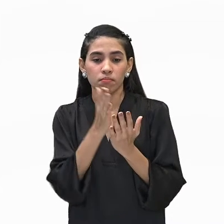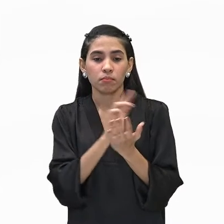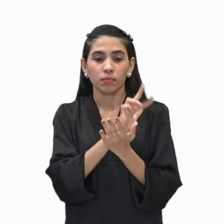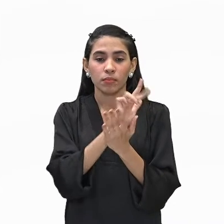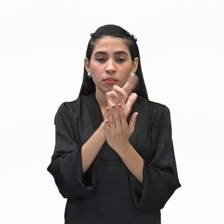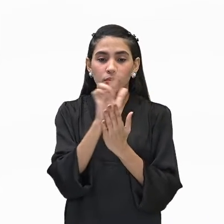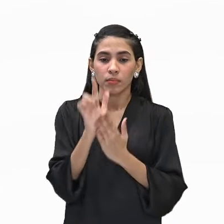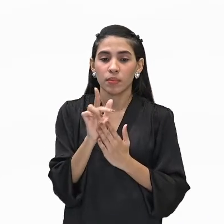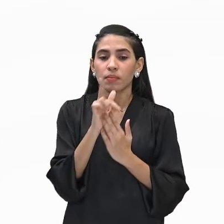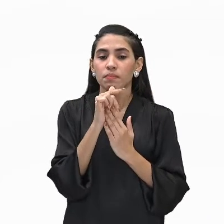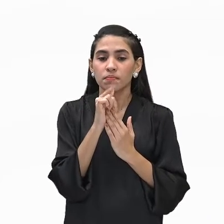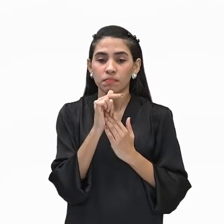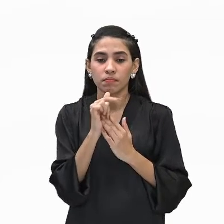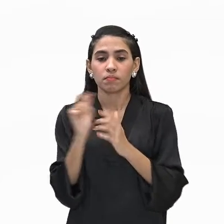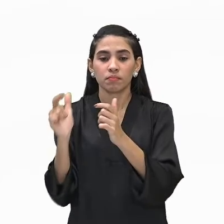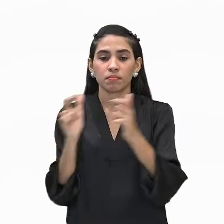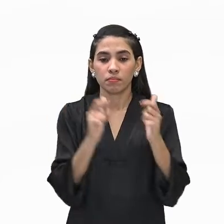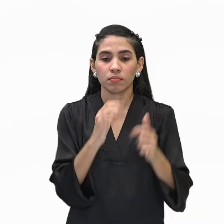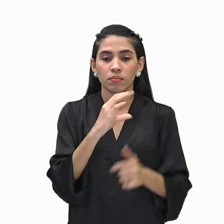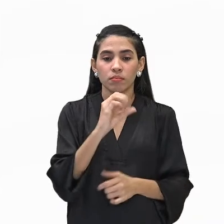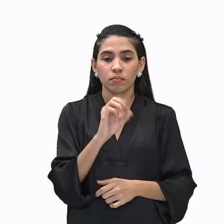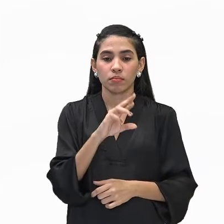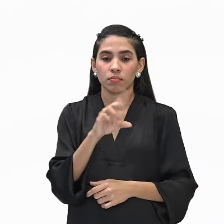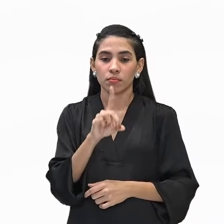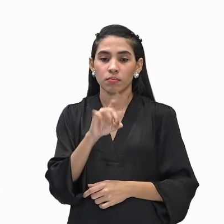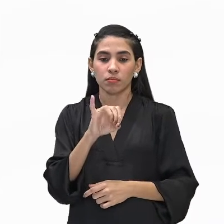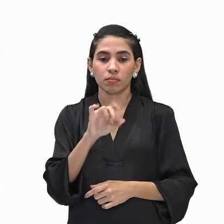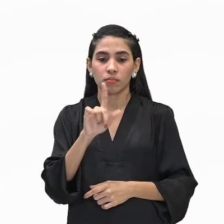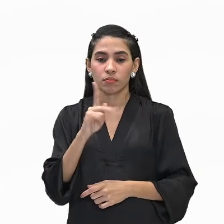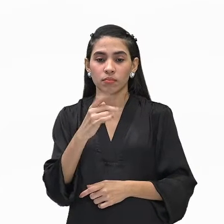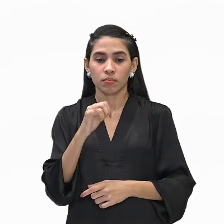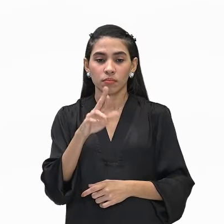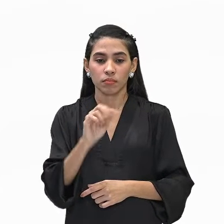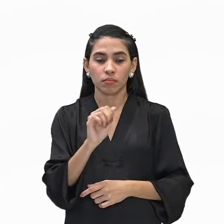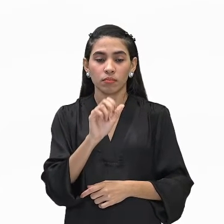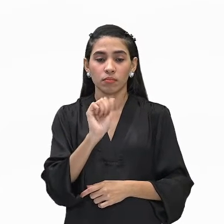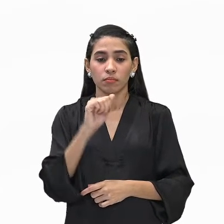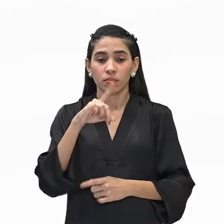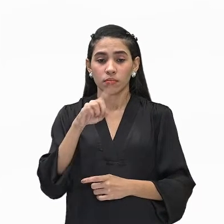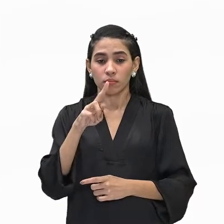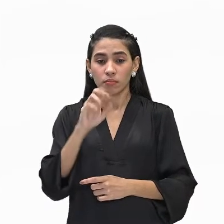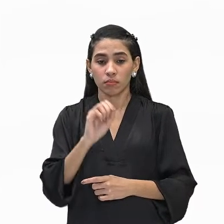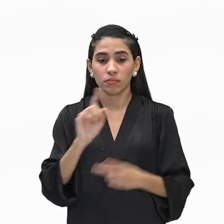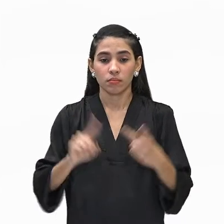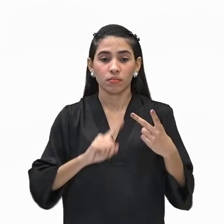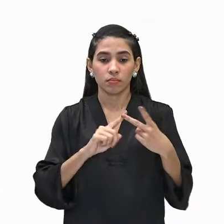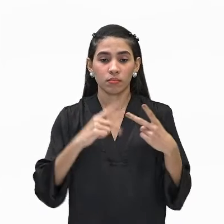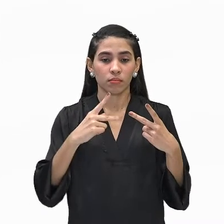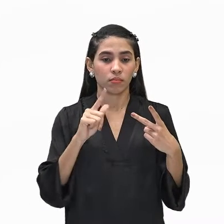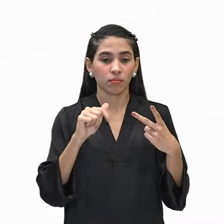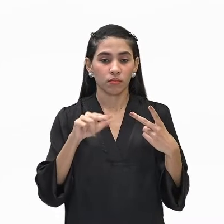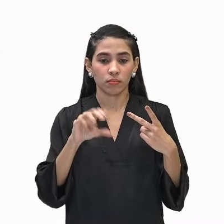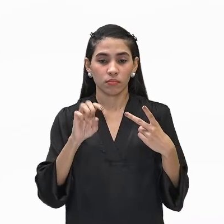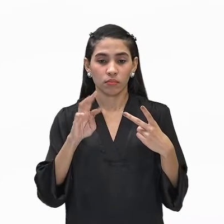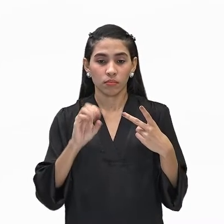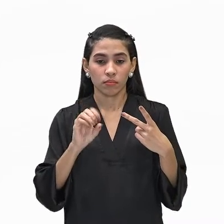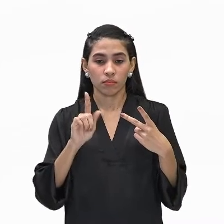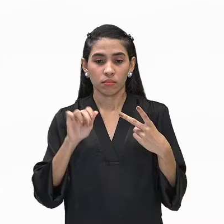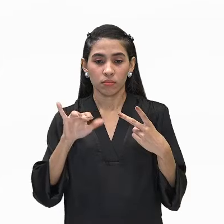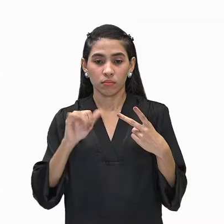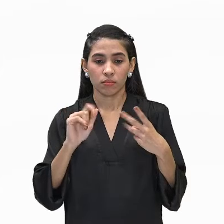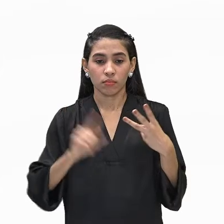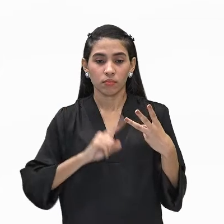pelos divisores de água da Cordilheira dos Andes, pelo Planalto das Guianas e pelo Planalto Central. Seu